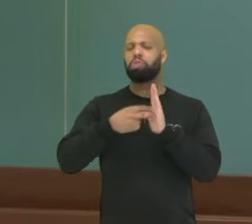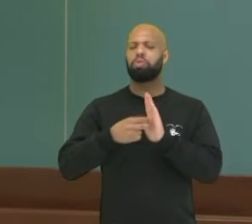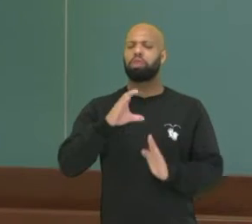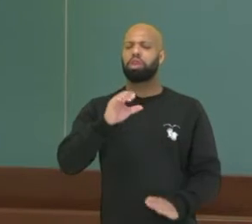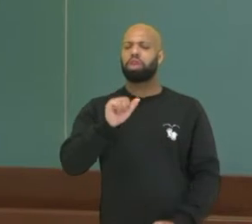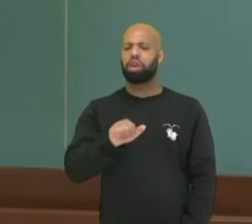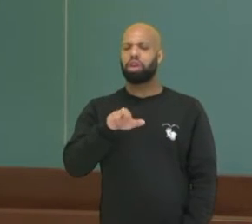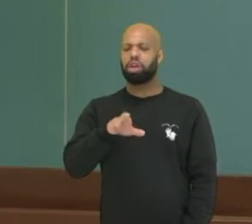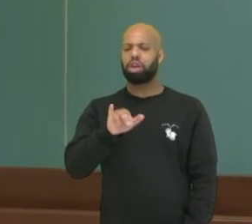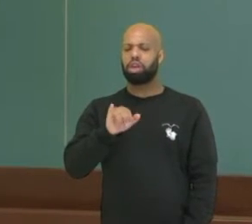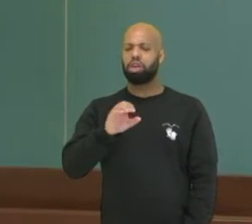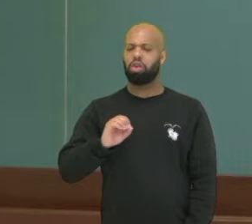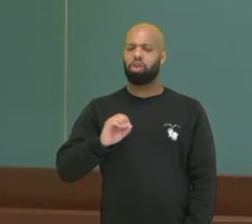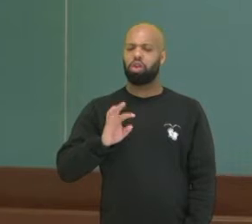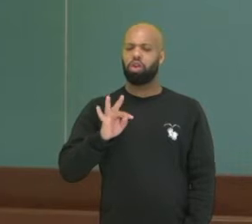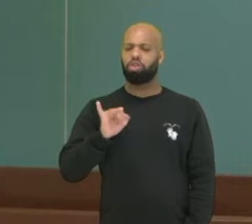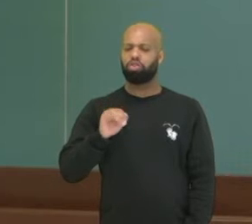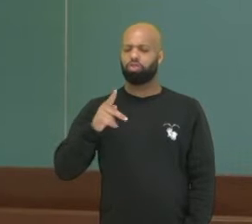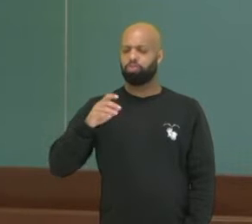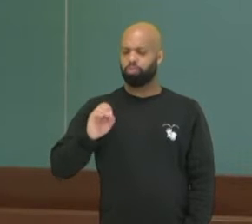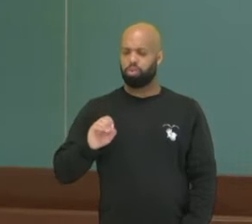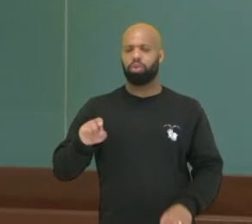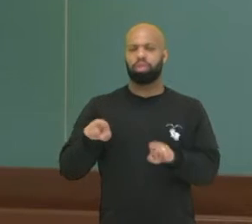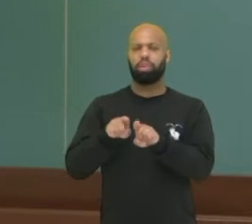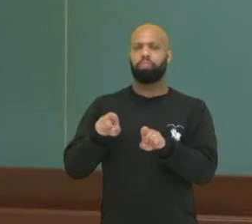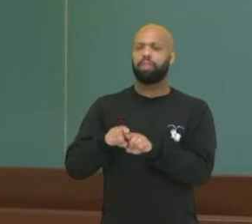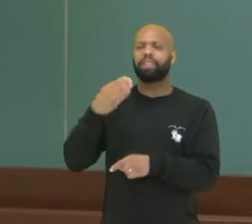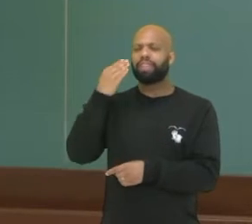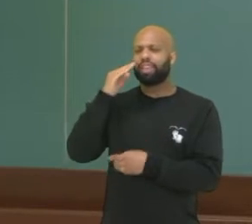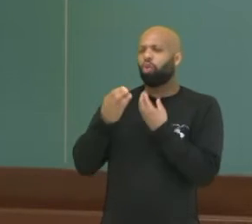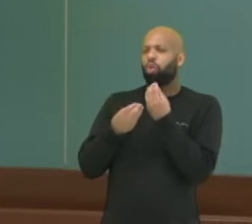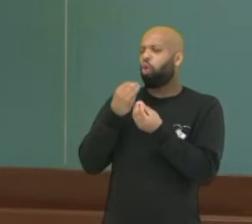fazer a interpretação de cariótipos.